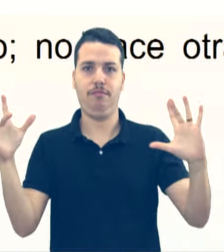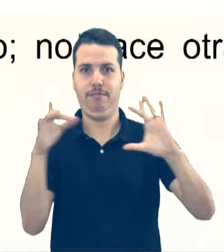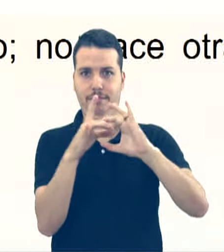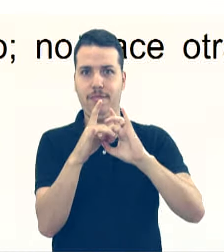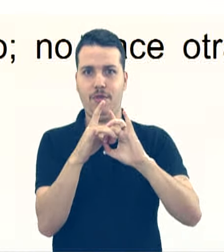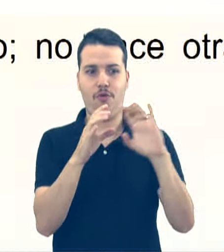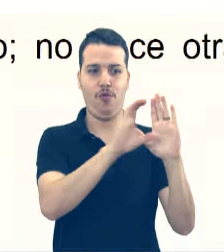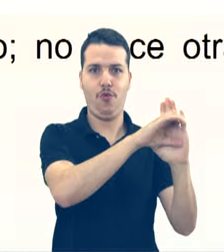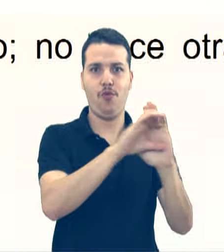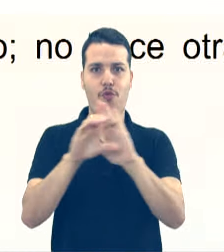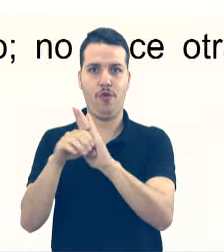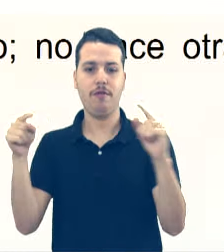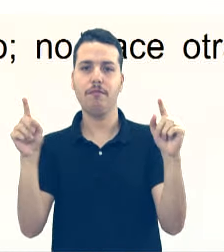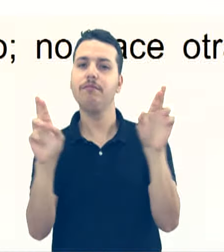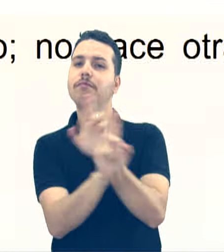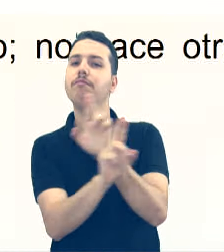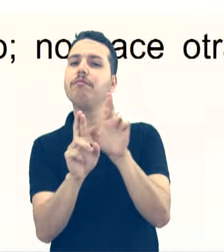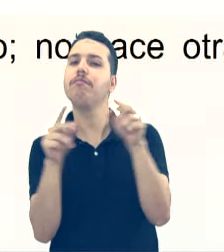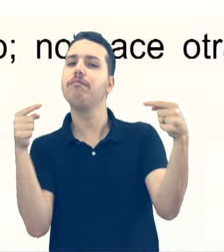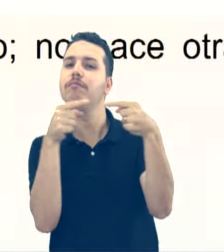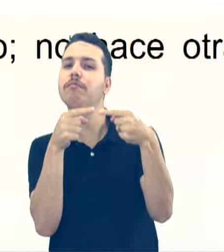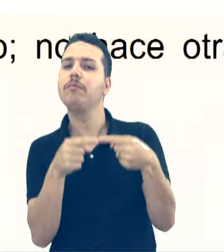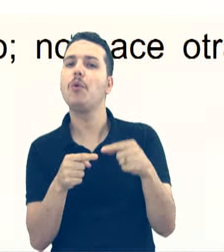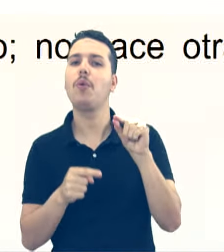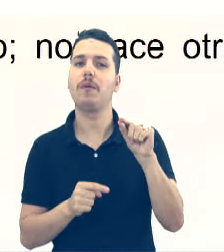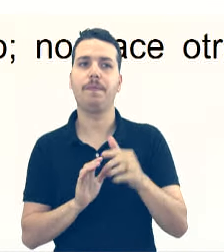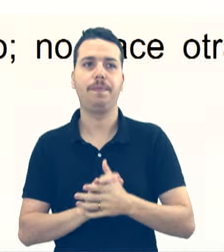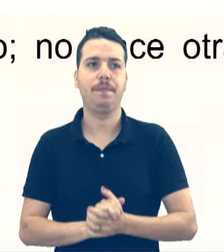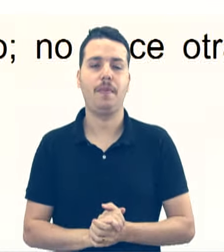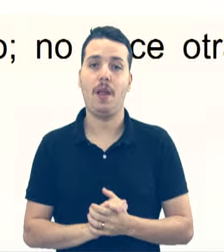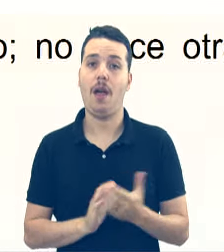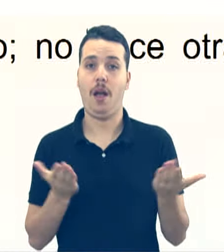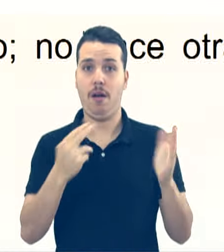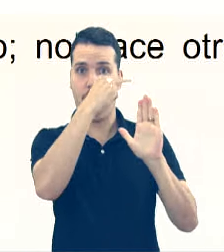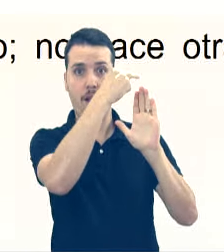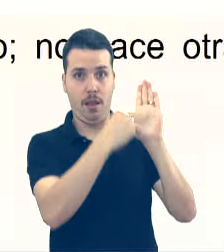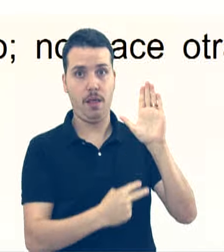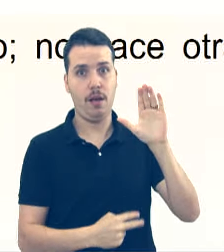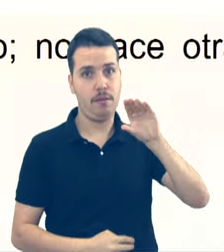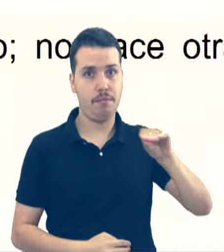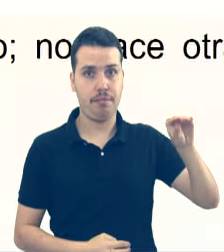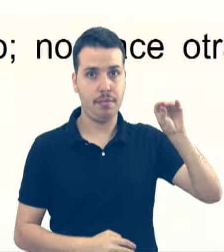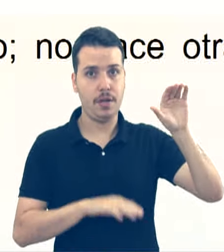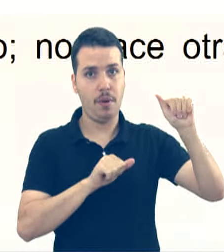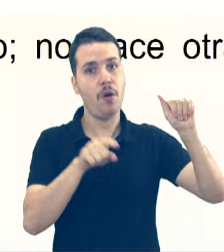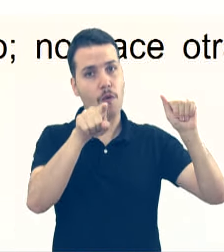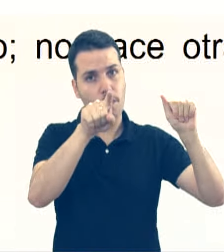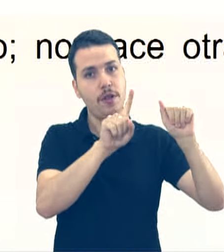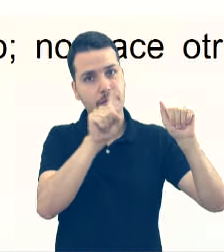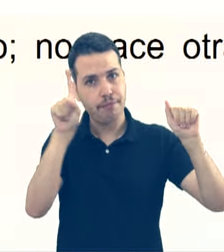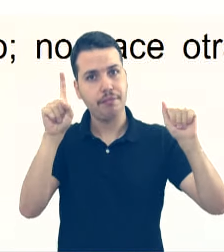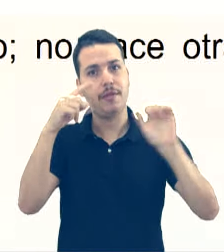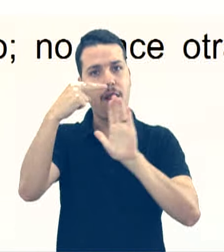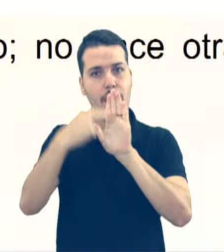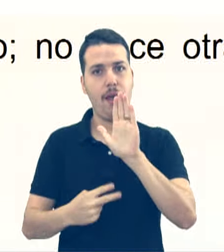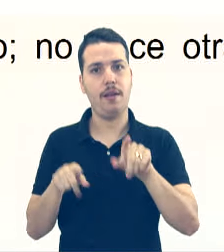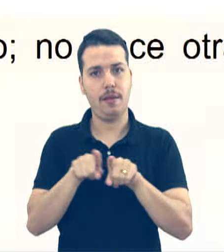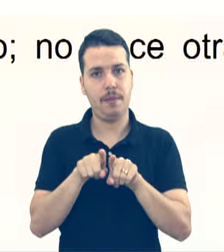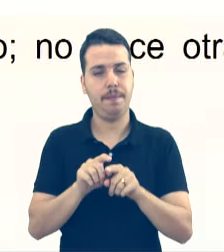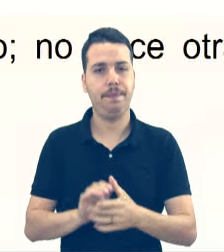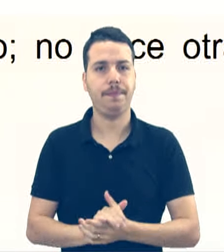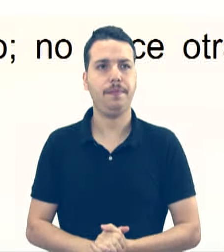conceitos. Primeiro, le encantan los videojuegos, los conoce. Está